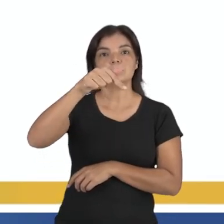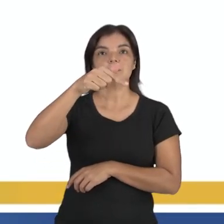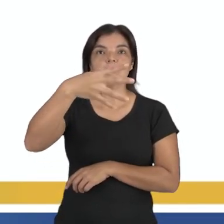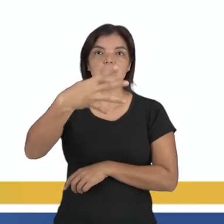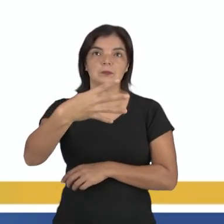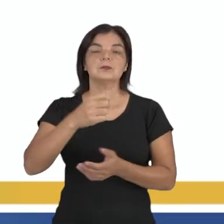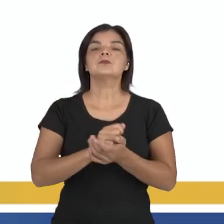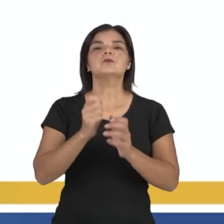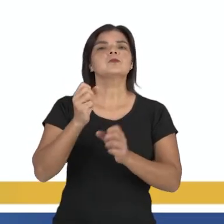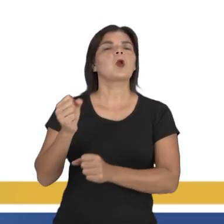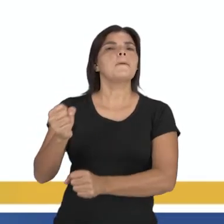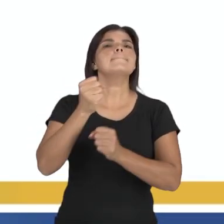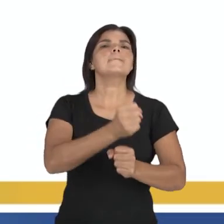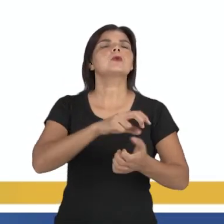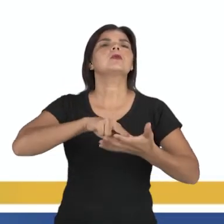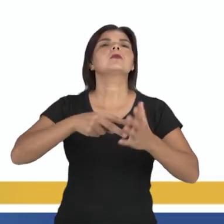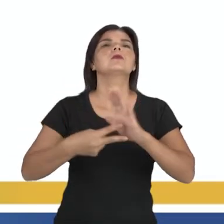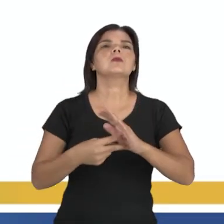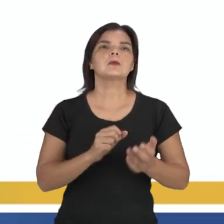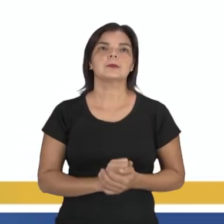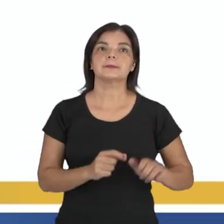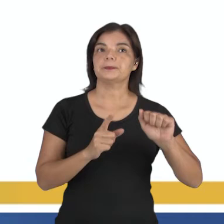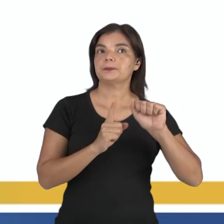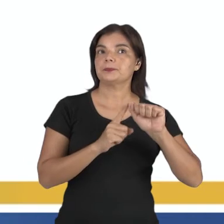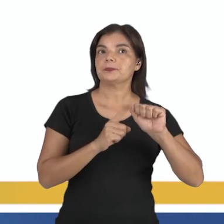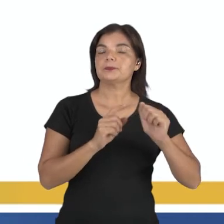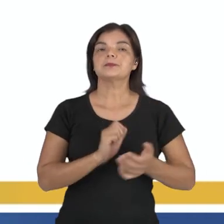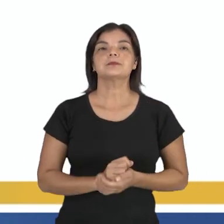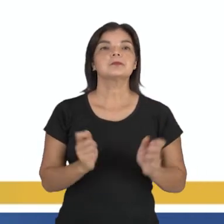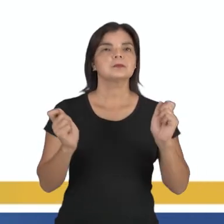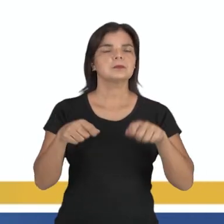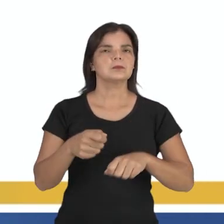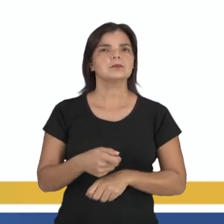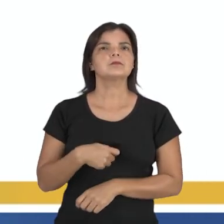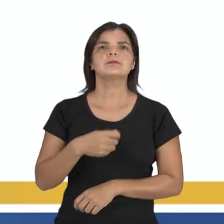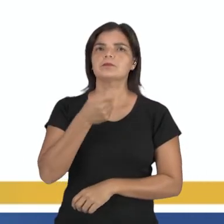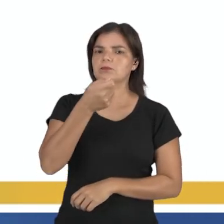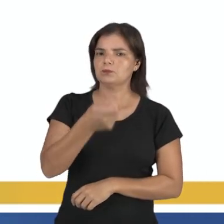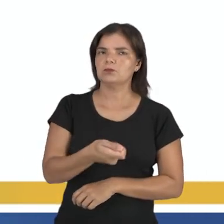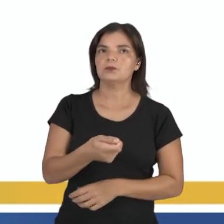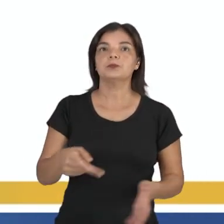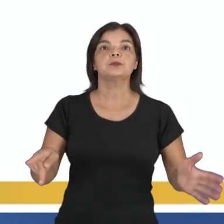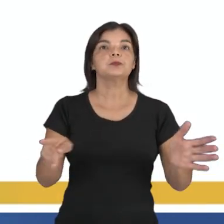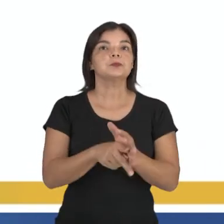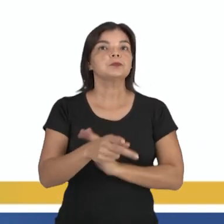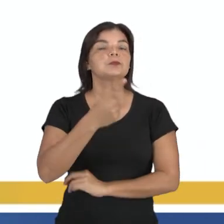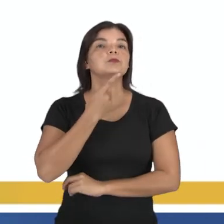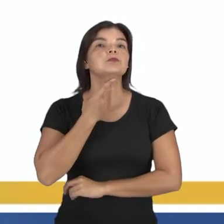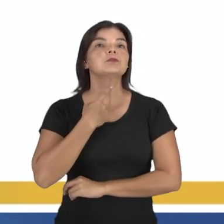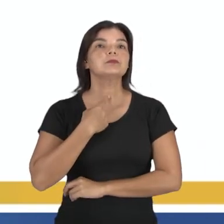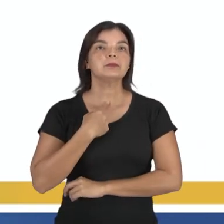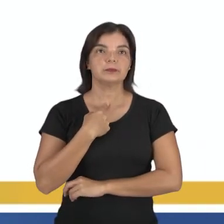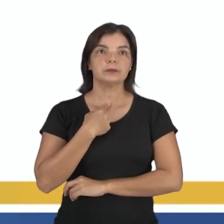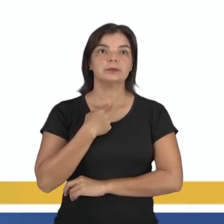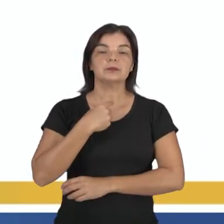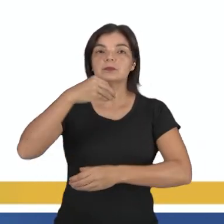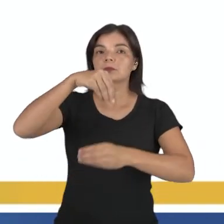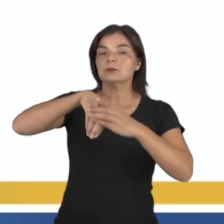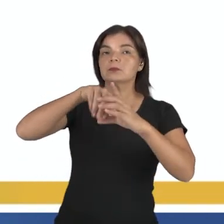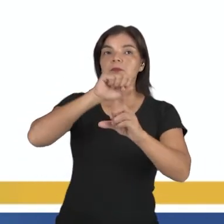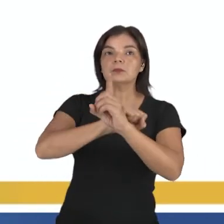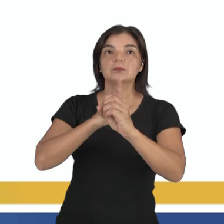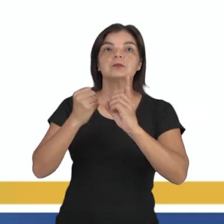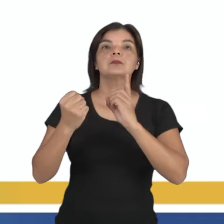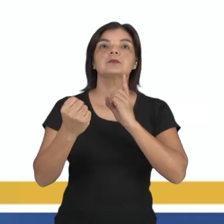1974, poder significa: alternativa A, a probabilidade de impor a própria